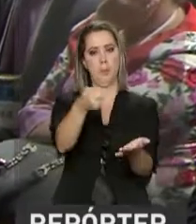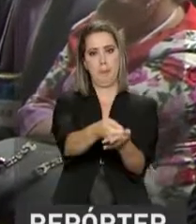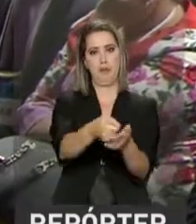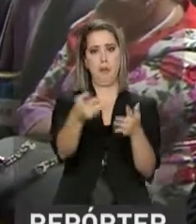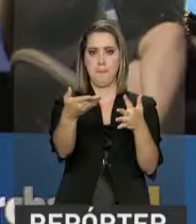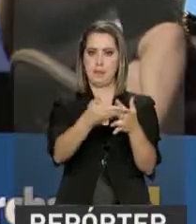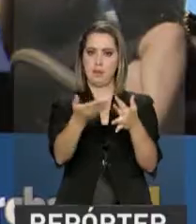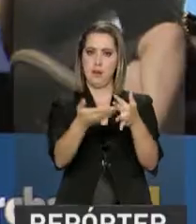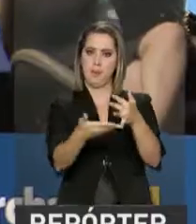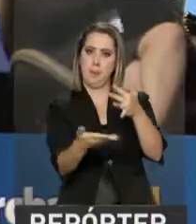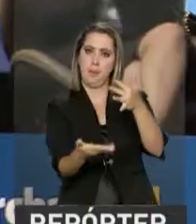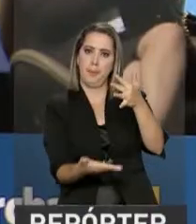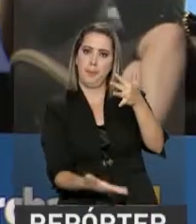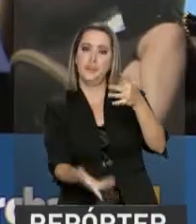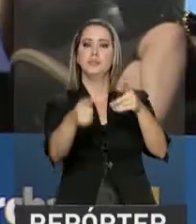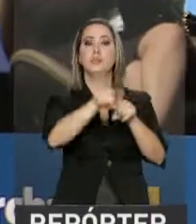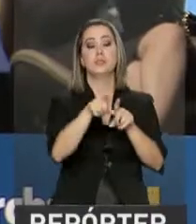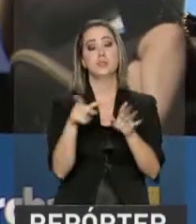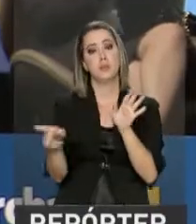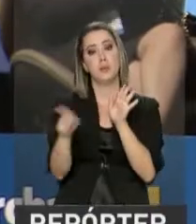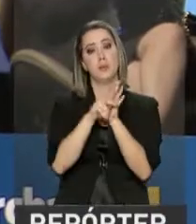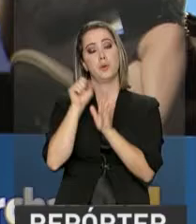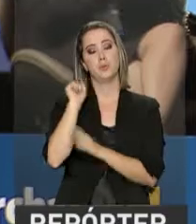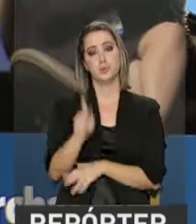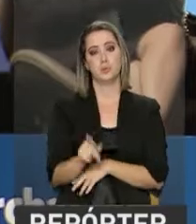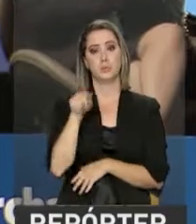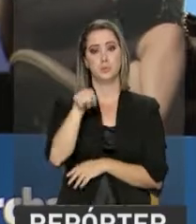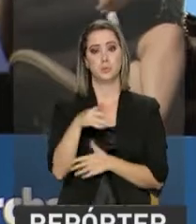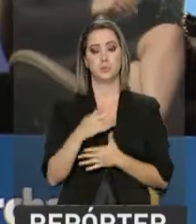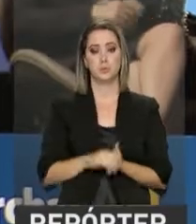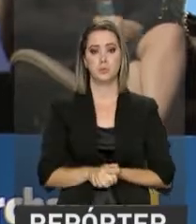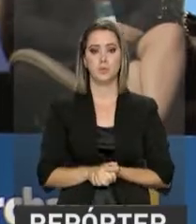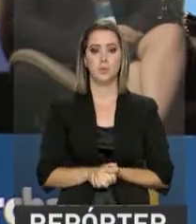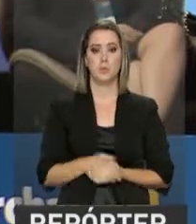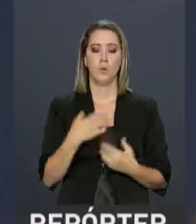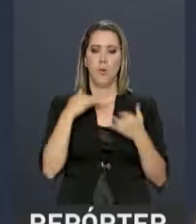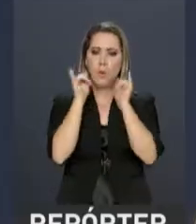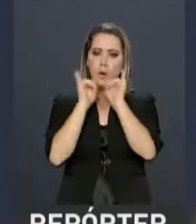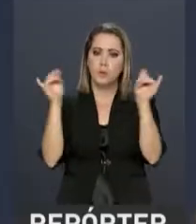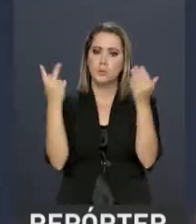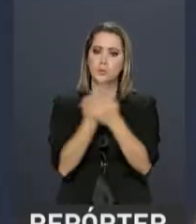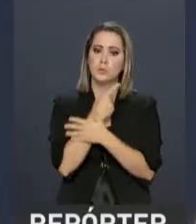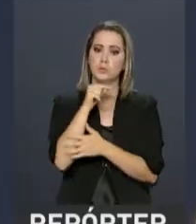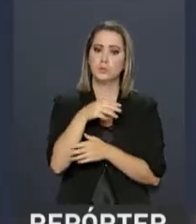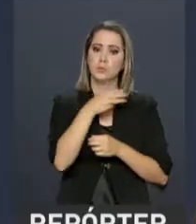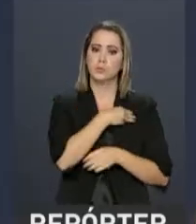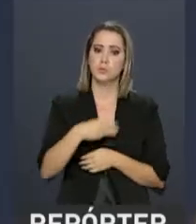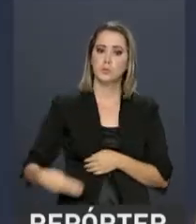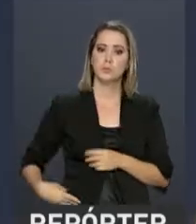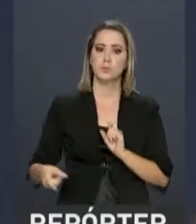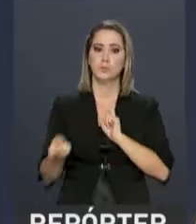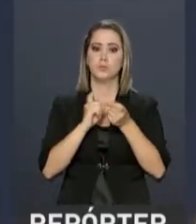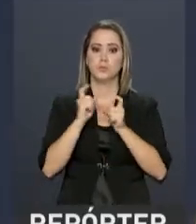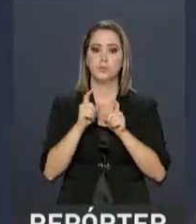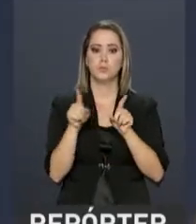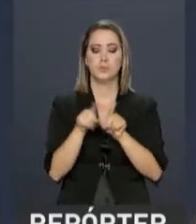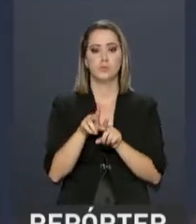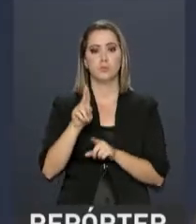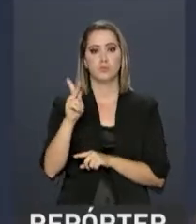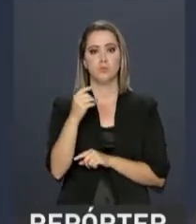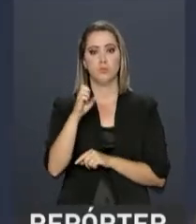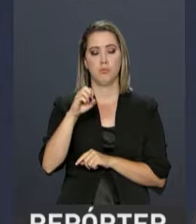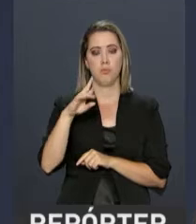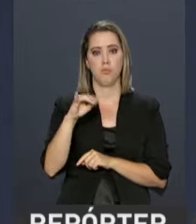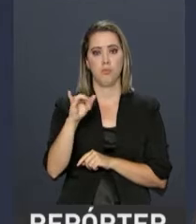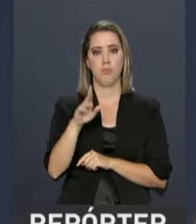dos municípios que adotam um regime próprio de aposentadoria. O anúncio foi feito pelo ministro da Fazenda, Henrique Meirelles.